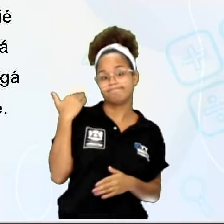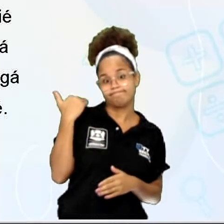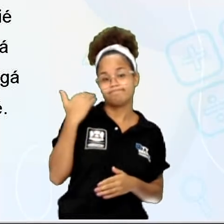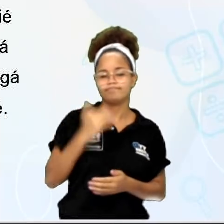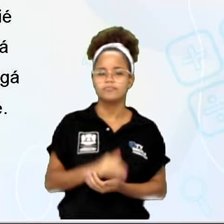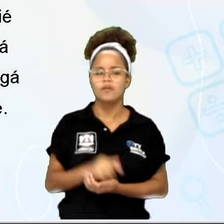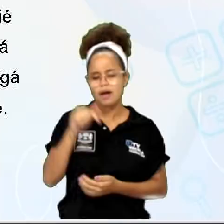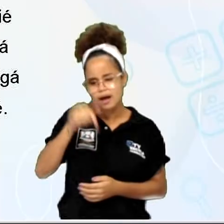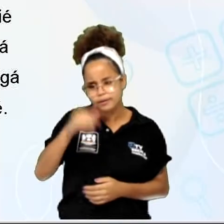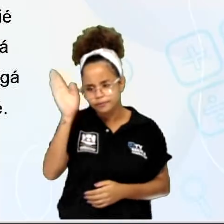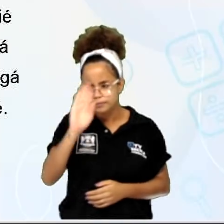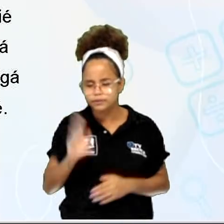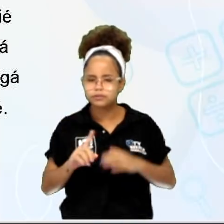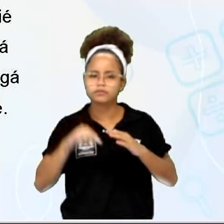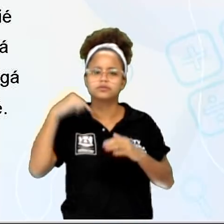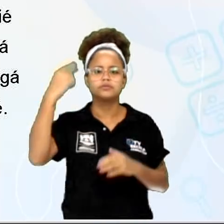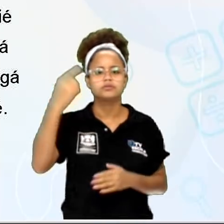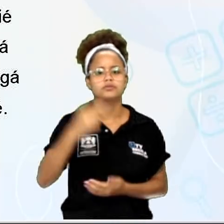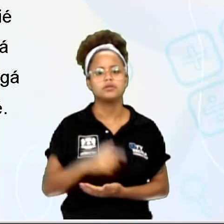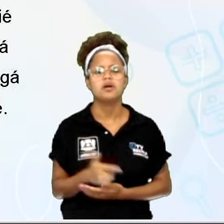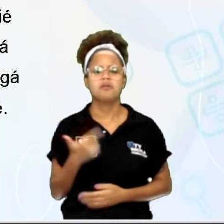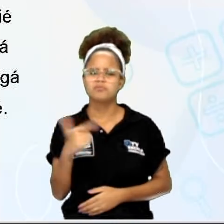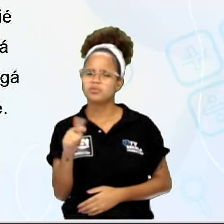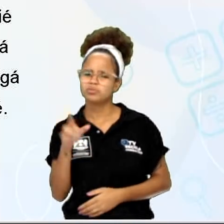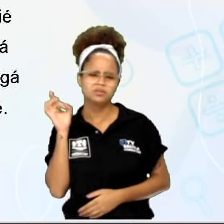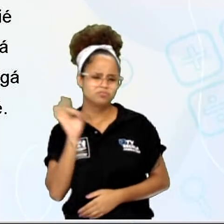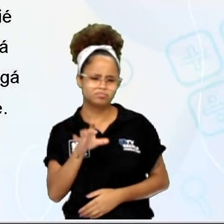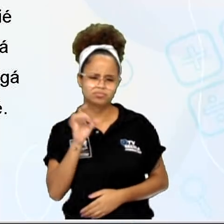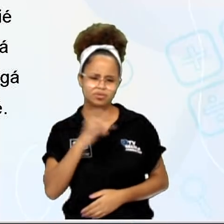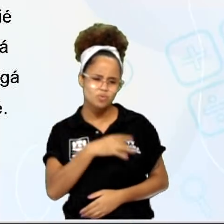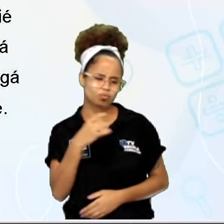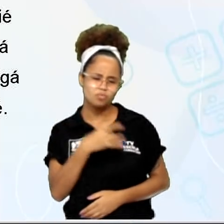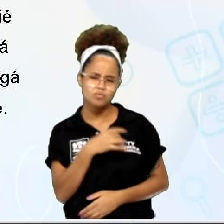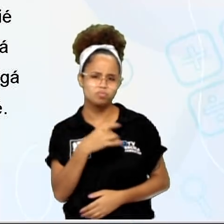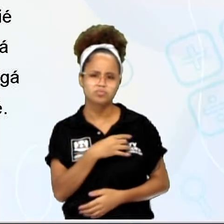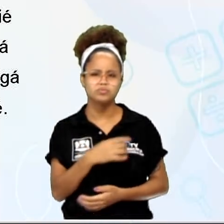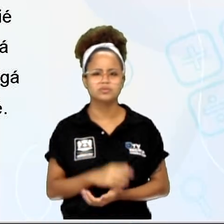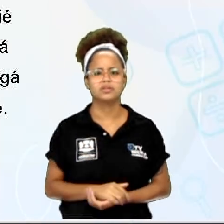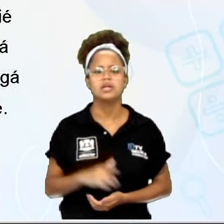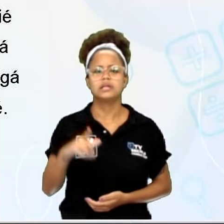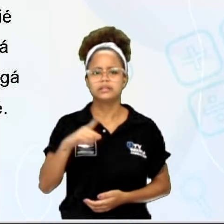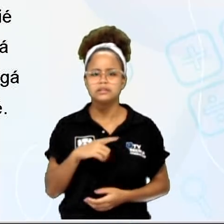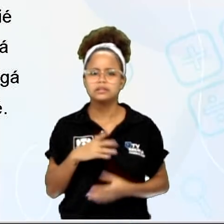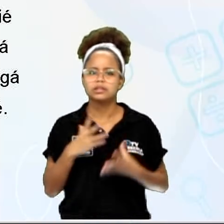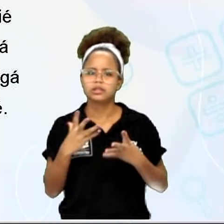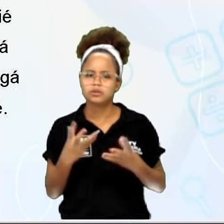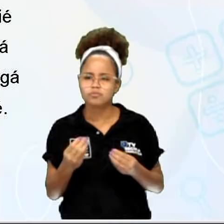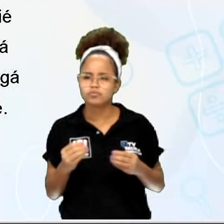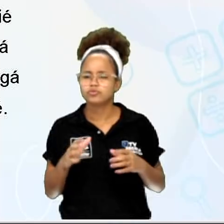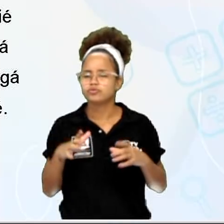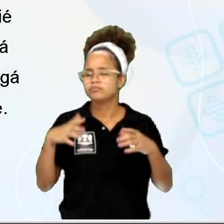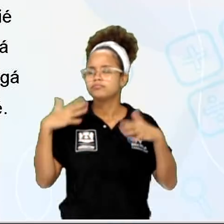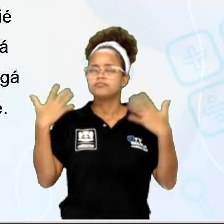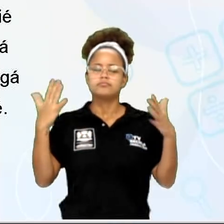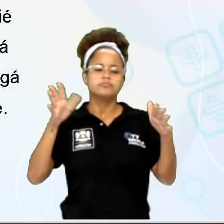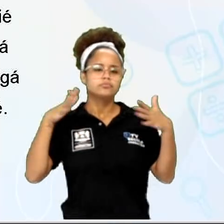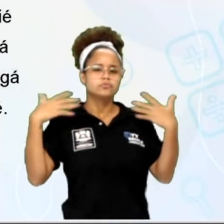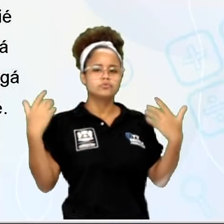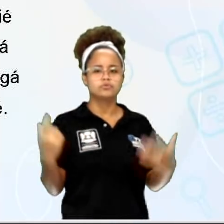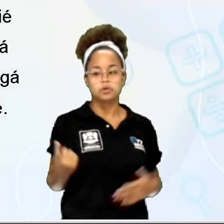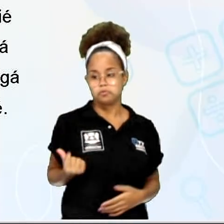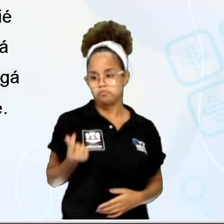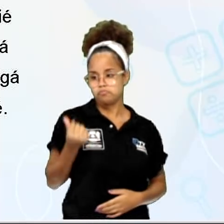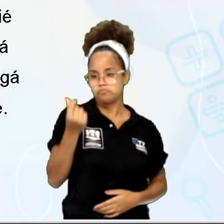no Brasil de cima não há dor nem indigência. Reina o mais suave clima de riqueza e